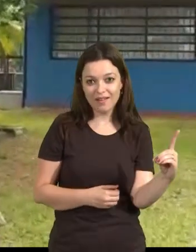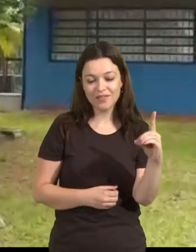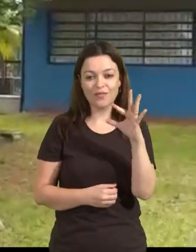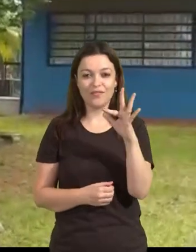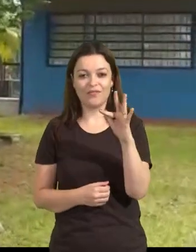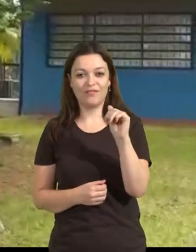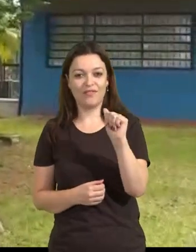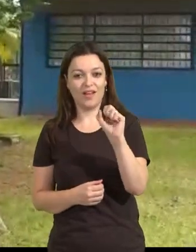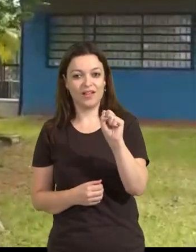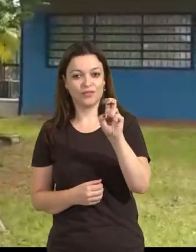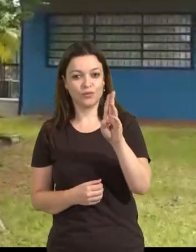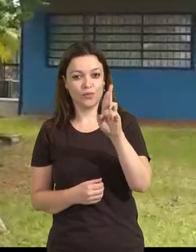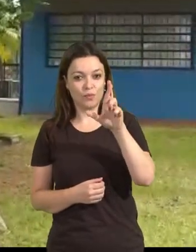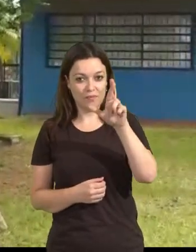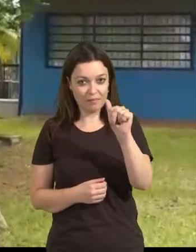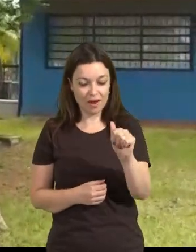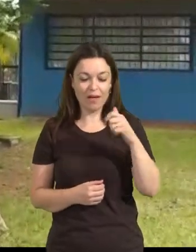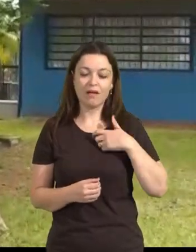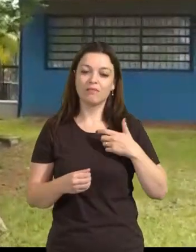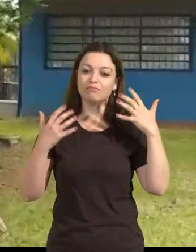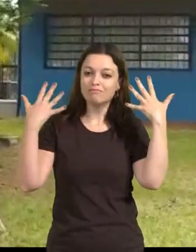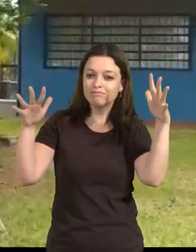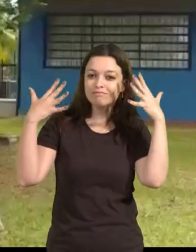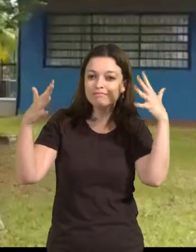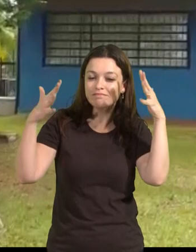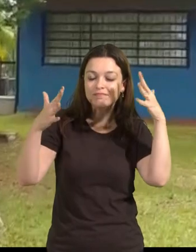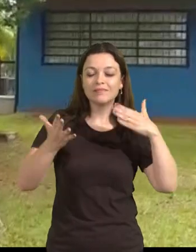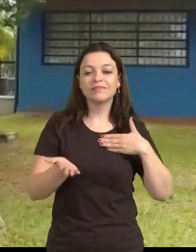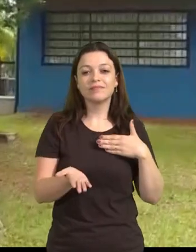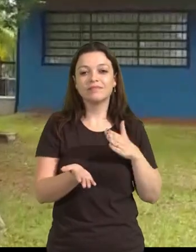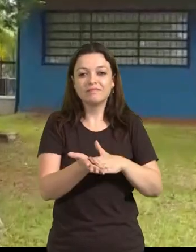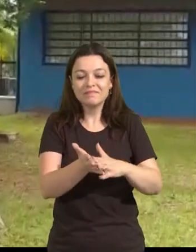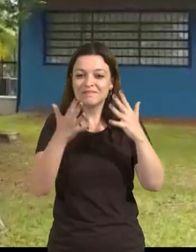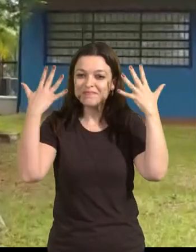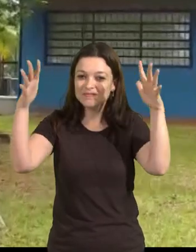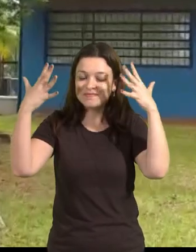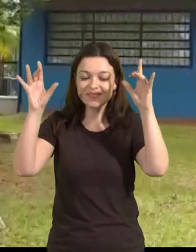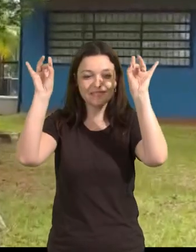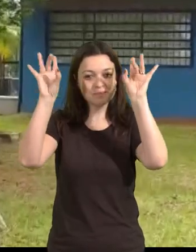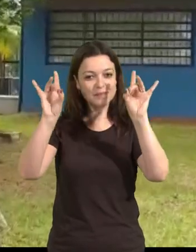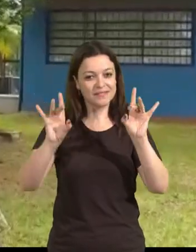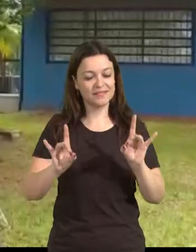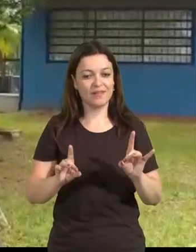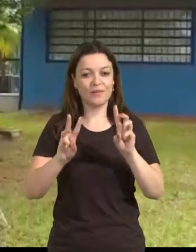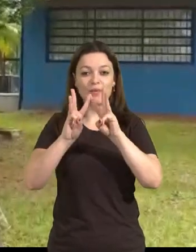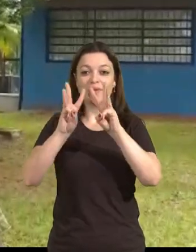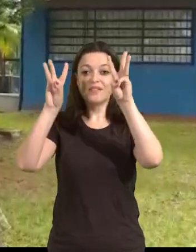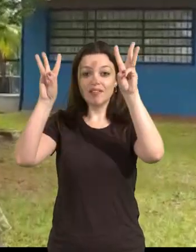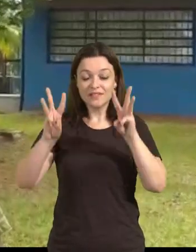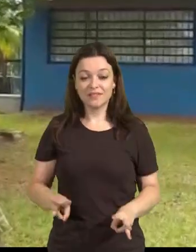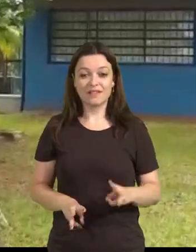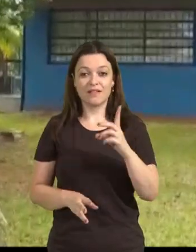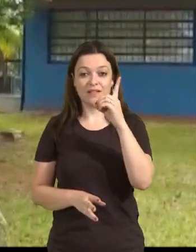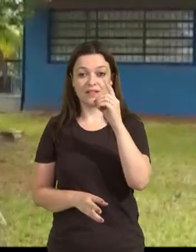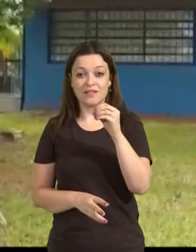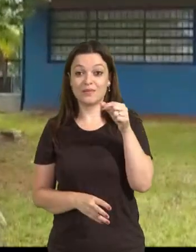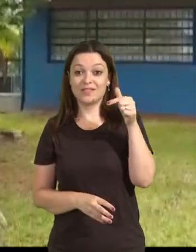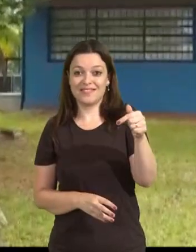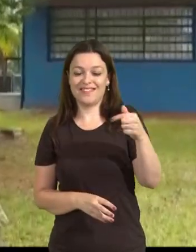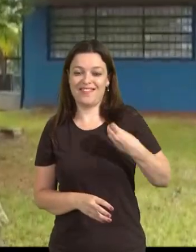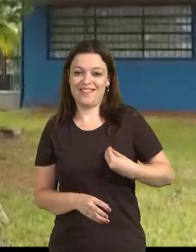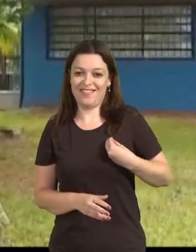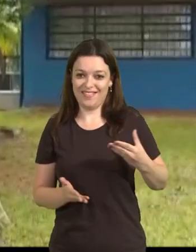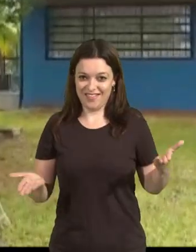da FASUBRA. Vim aqui dar uma saudação muito especial a essa universidade que completa 107 anos de